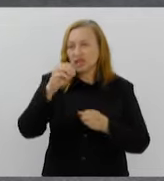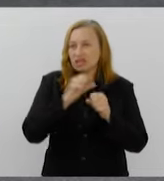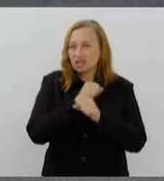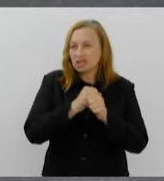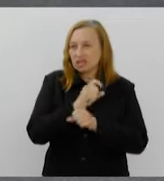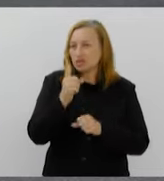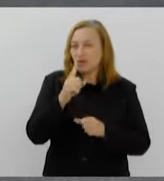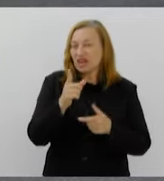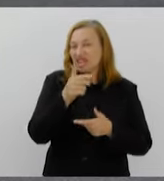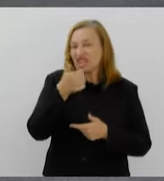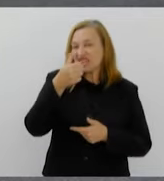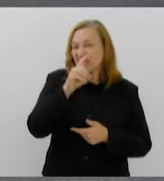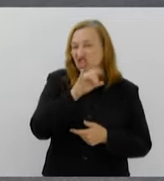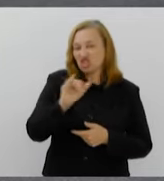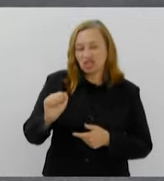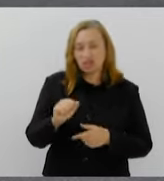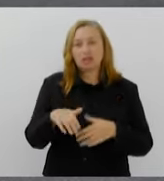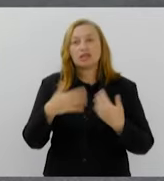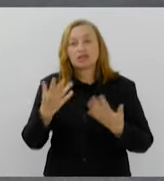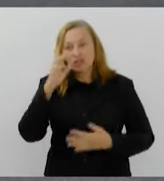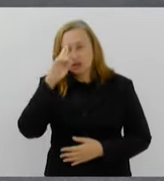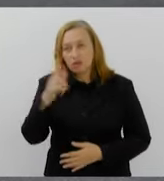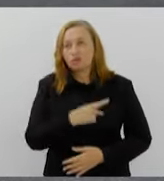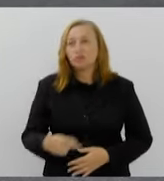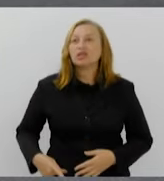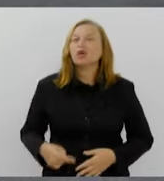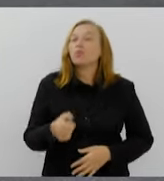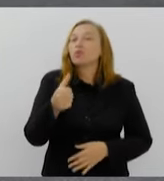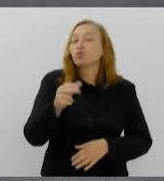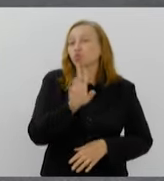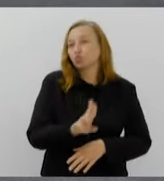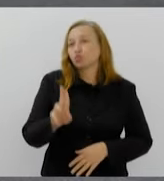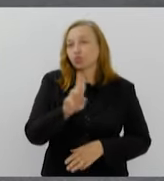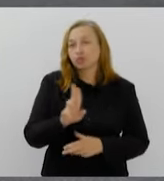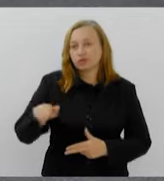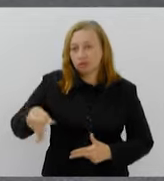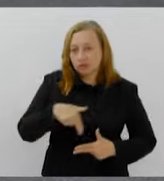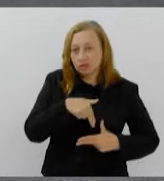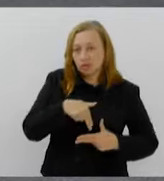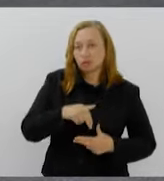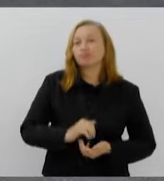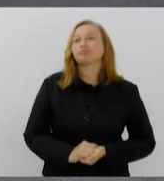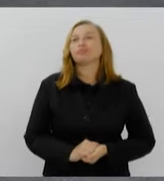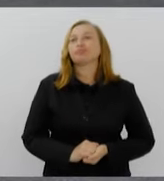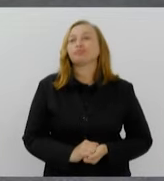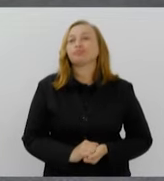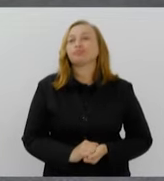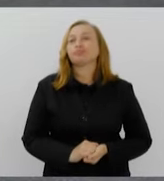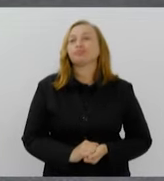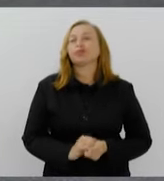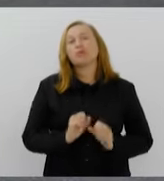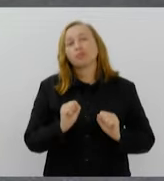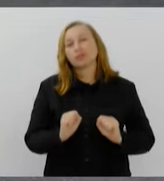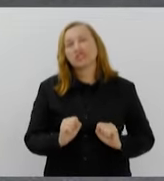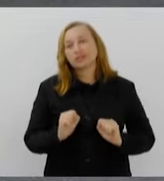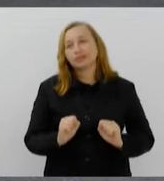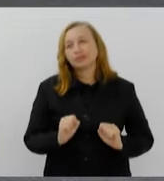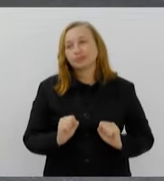são 10 dias Presidente pouco eu uso essa Tribuna PR